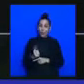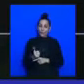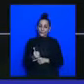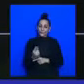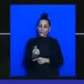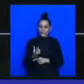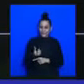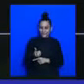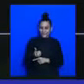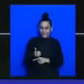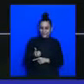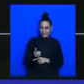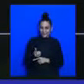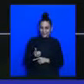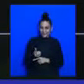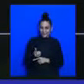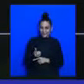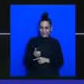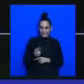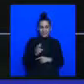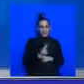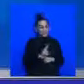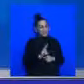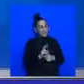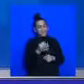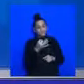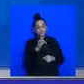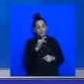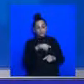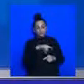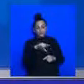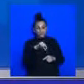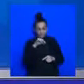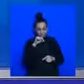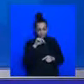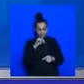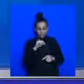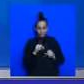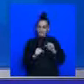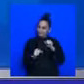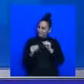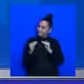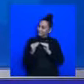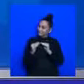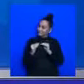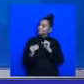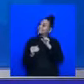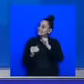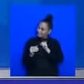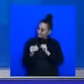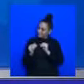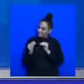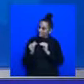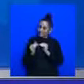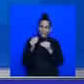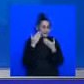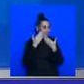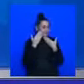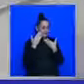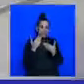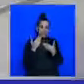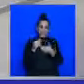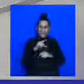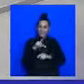11 e 16 as auditoras confirmam as bolas sorteadas eu confirmo eu confirmo muito